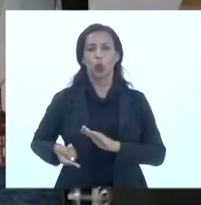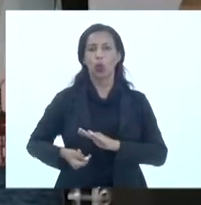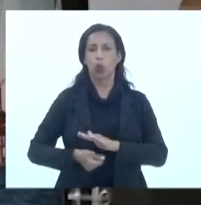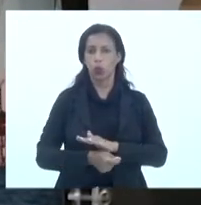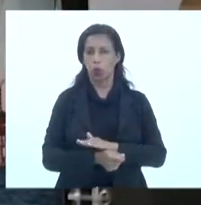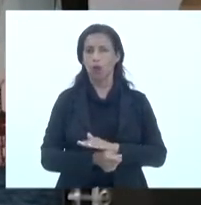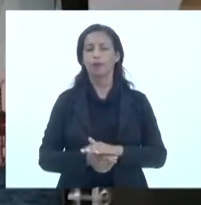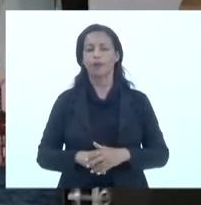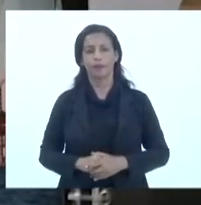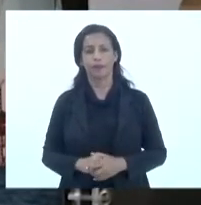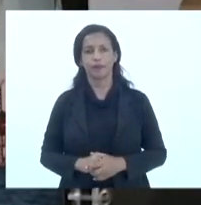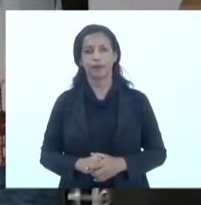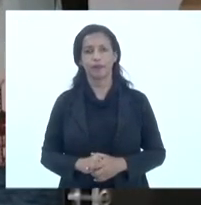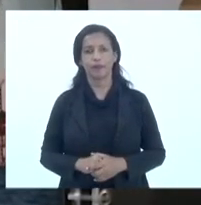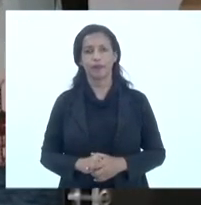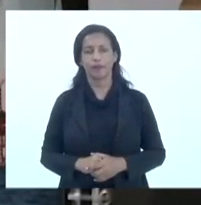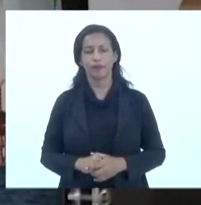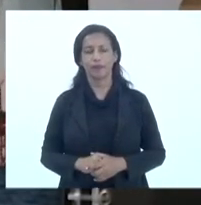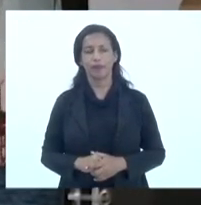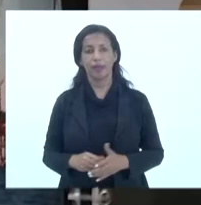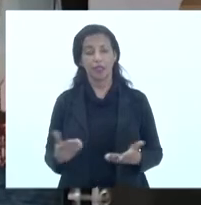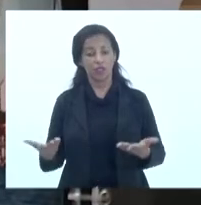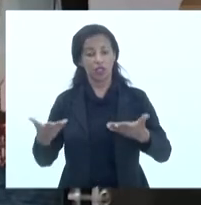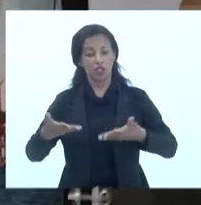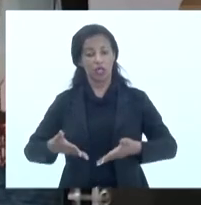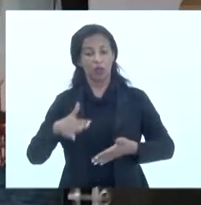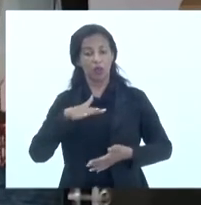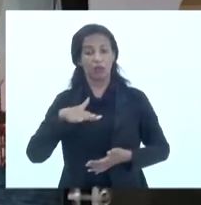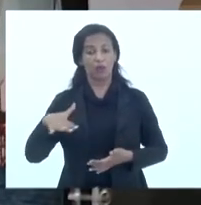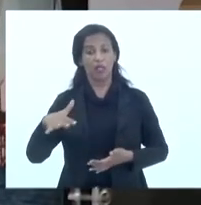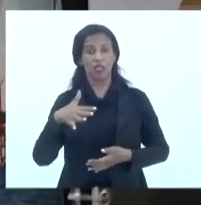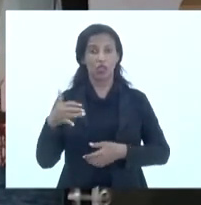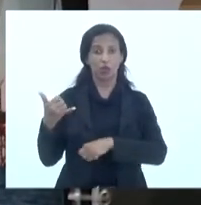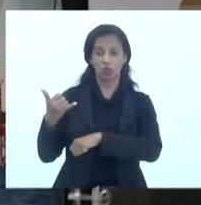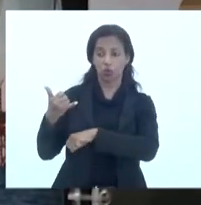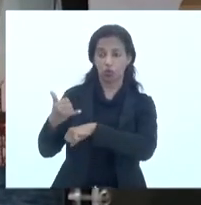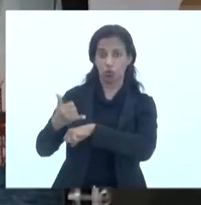investimentos. A despeito de estarmos numa região industrializada,